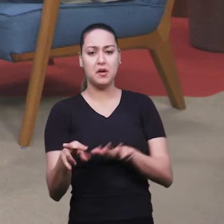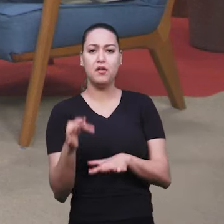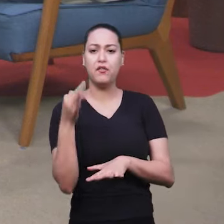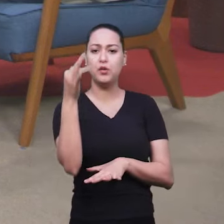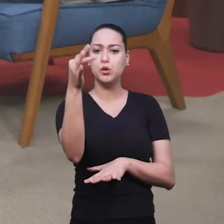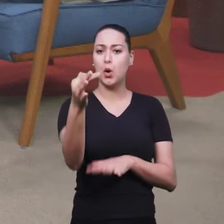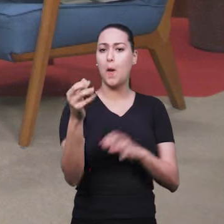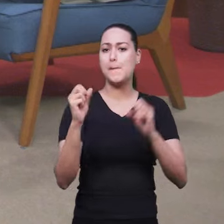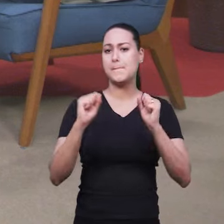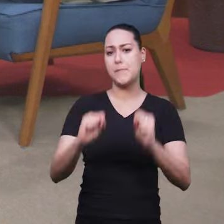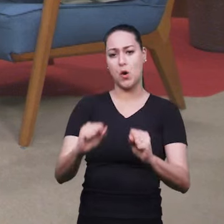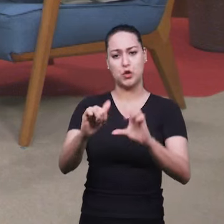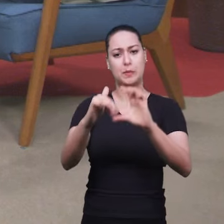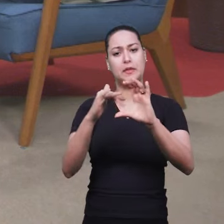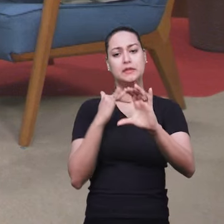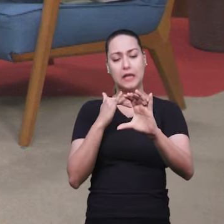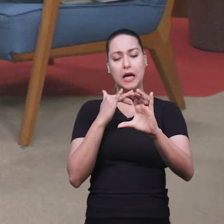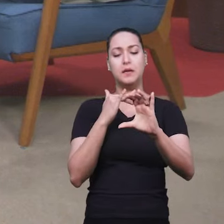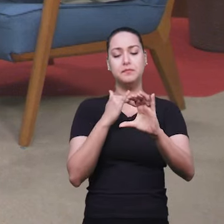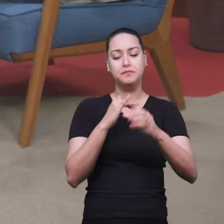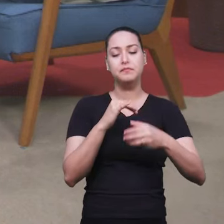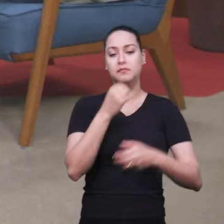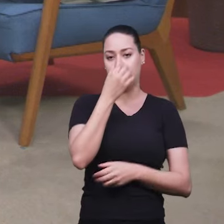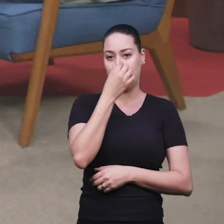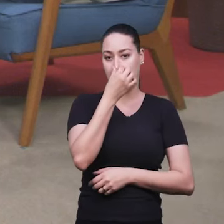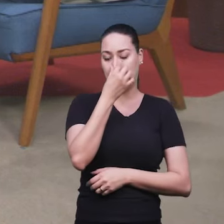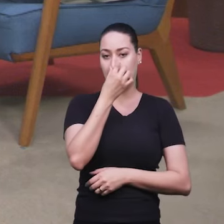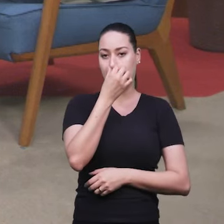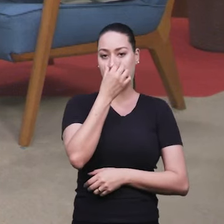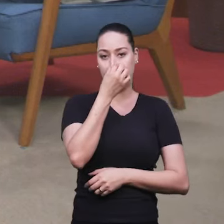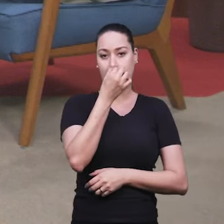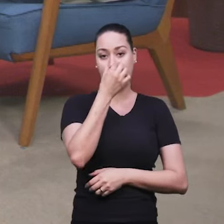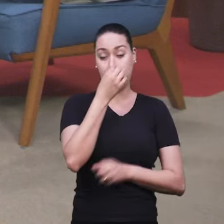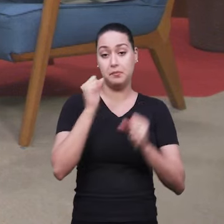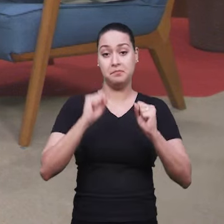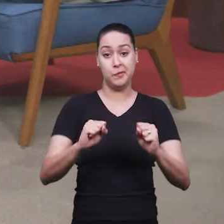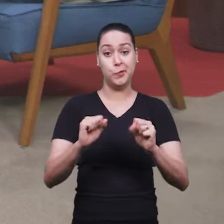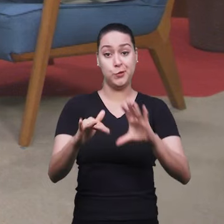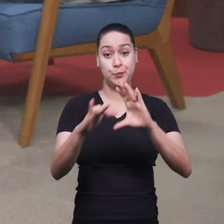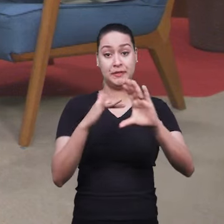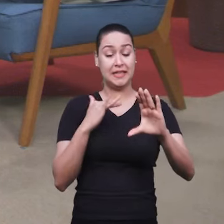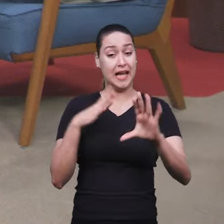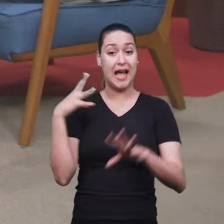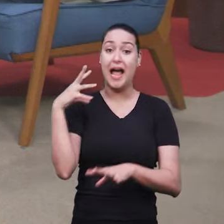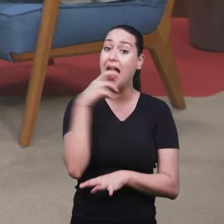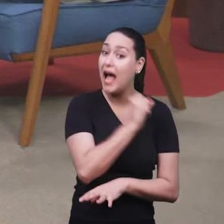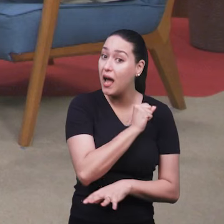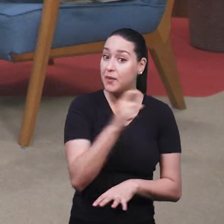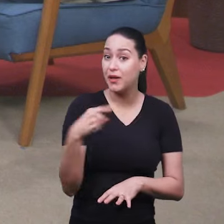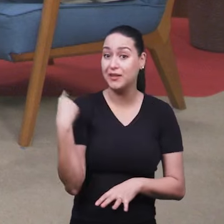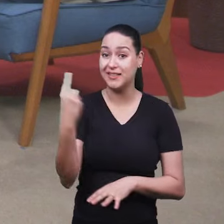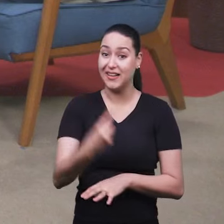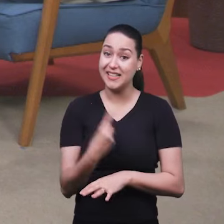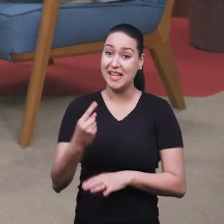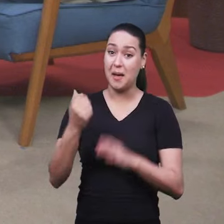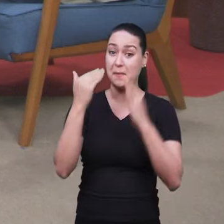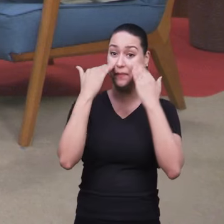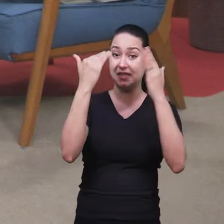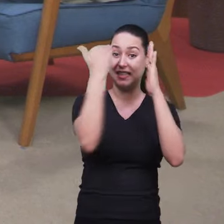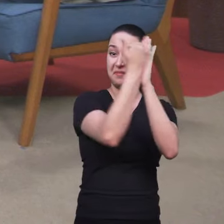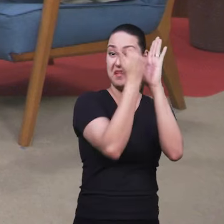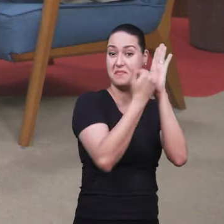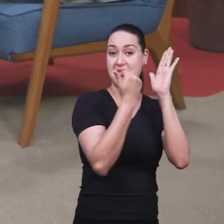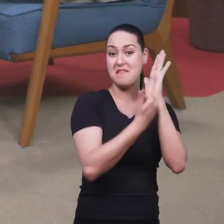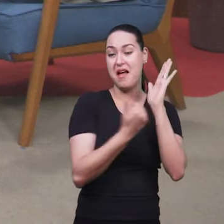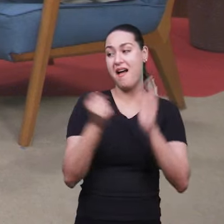na semana que vem você pode mandar, ou a partir de agora, né, você pode mandar, quanto antes você mandar melhor, porque nós temos que roteirizar o programa e tudo mais.